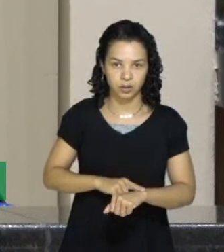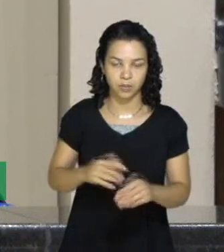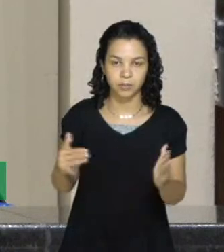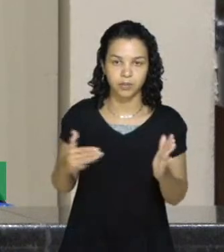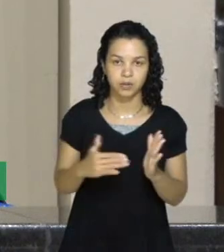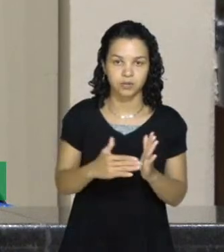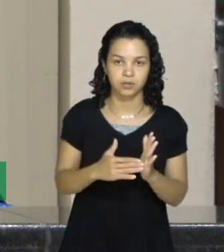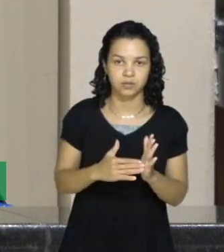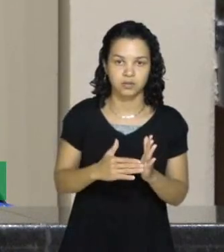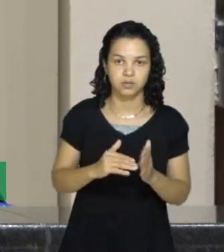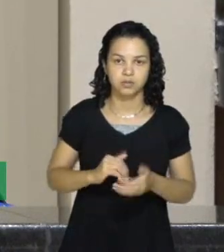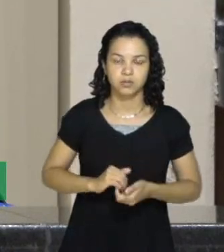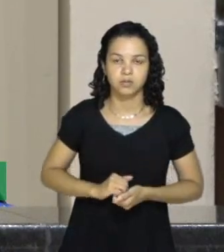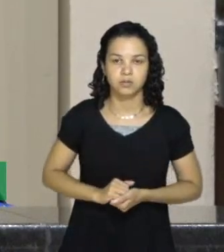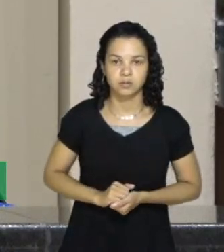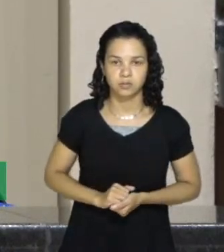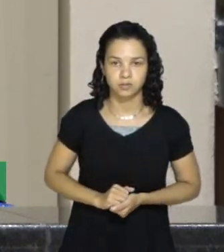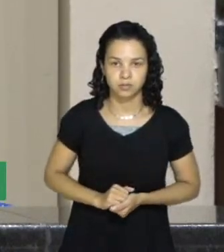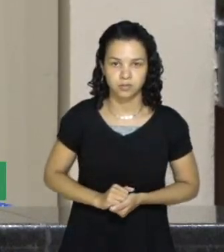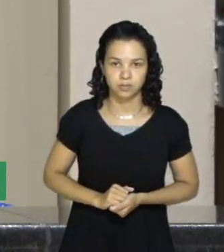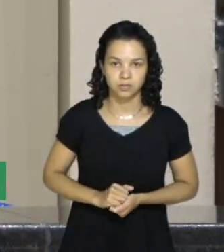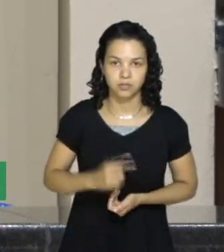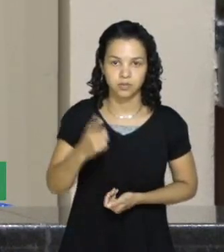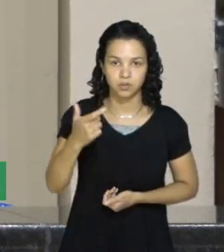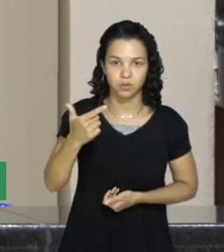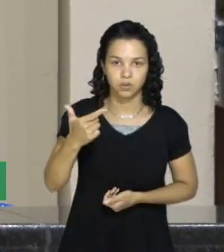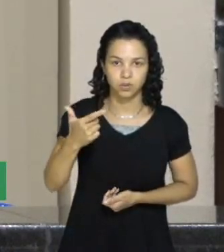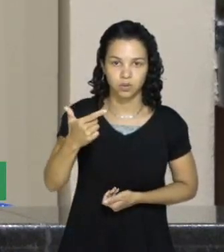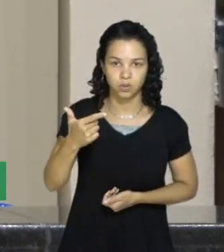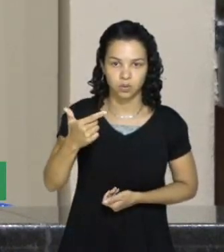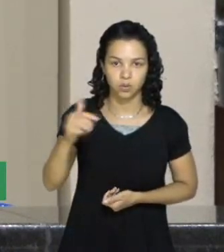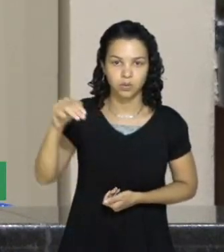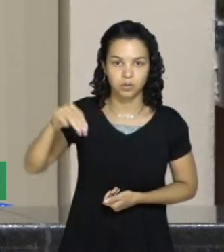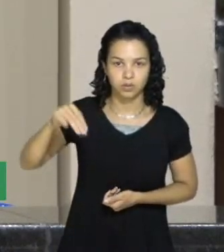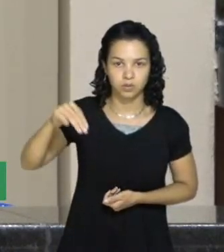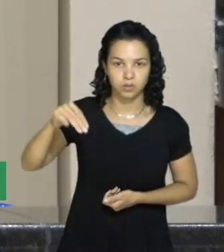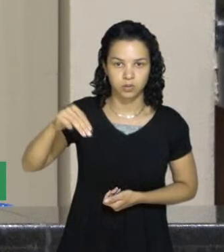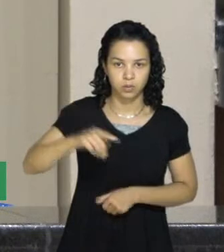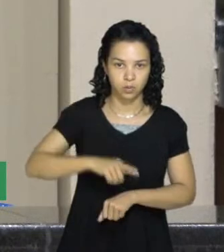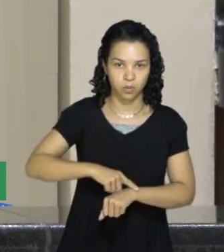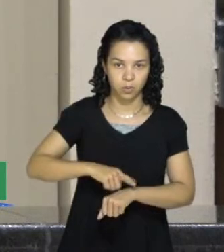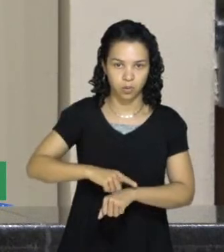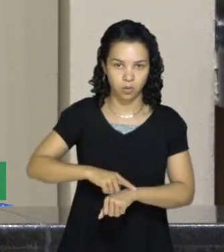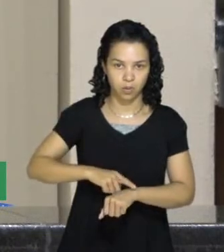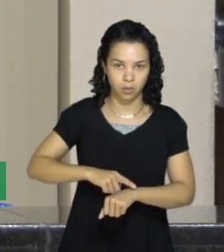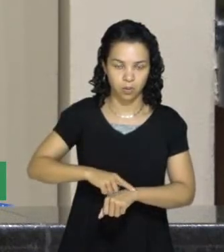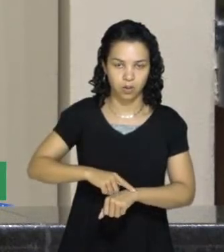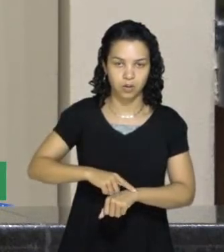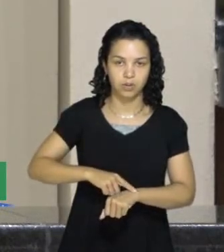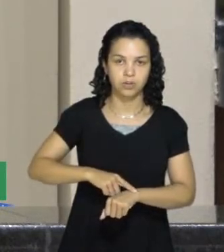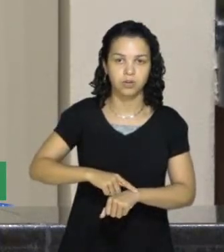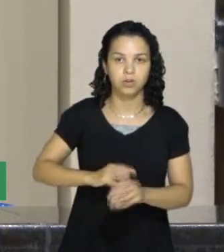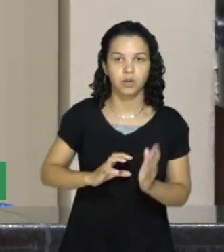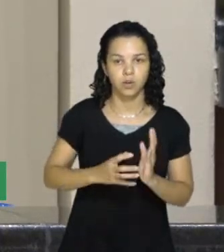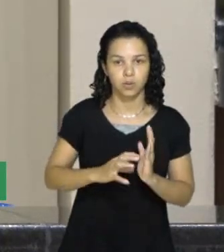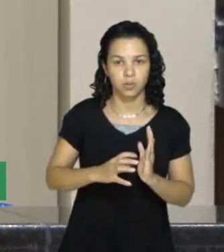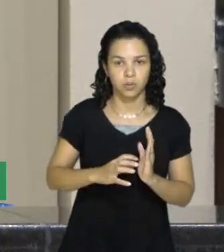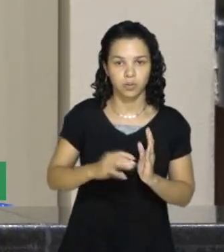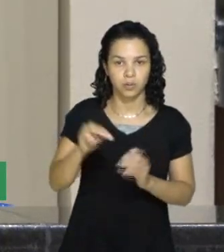tempo de até 12 minutos no horário do bloco social-democrático,